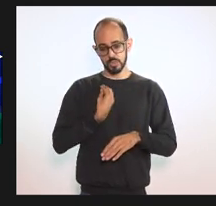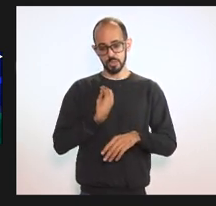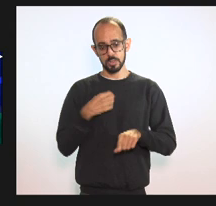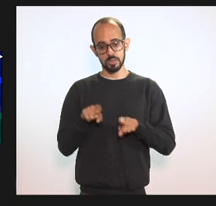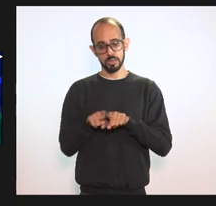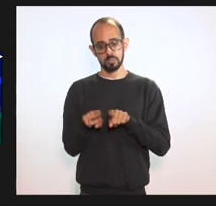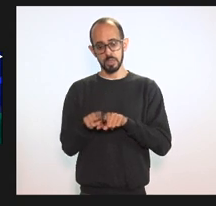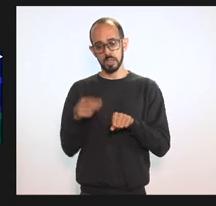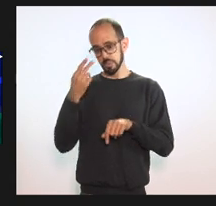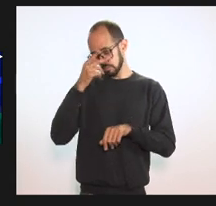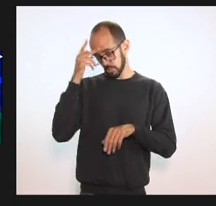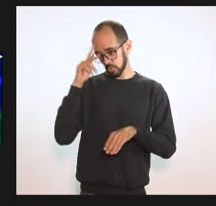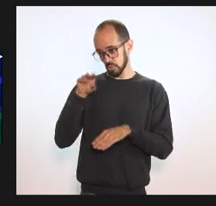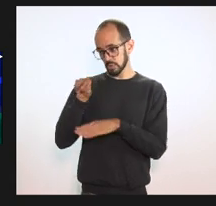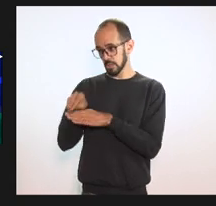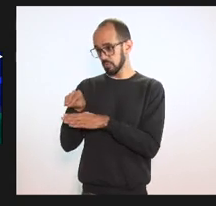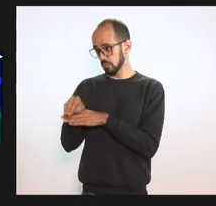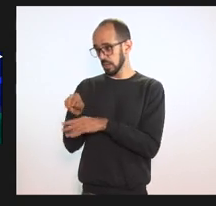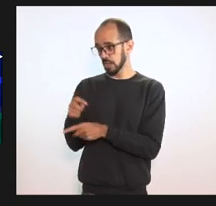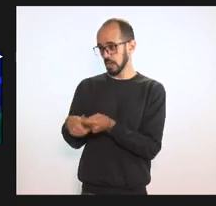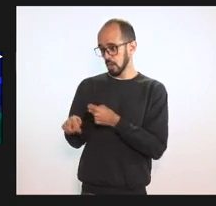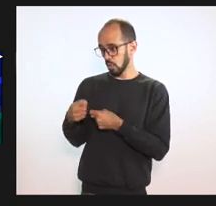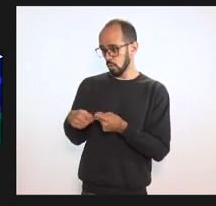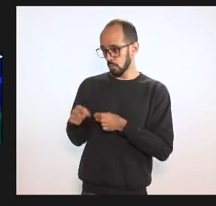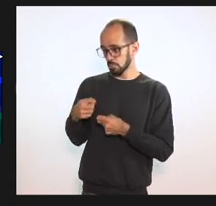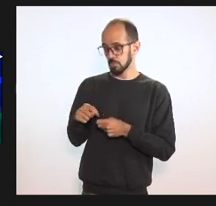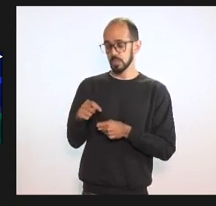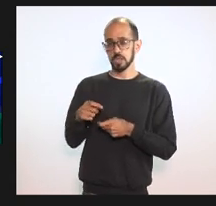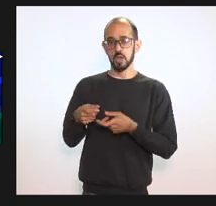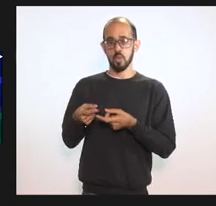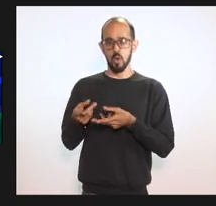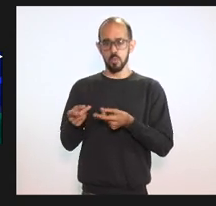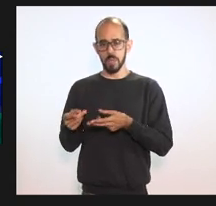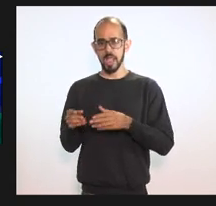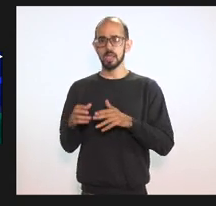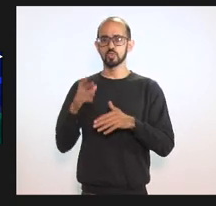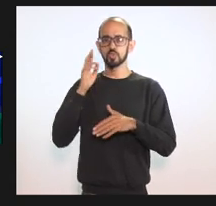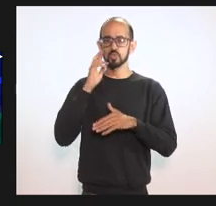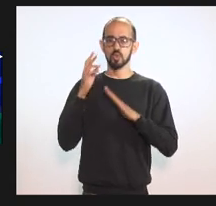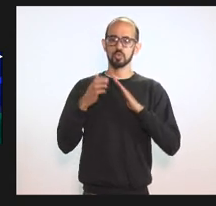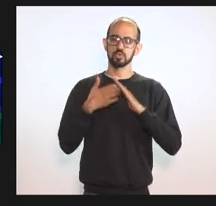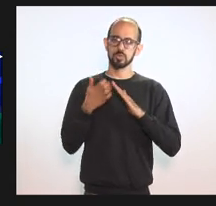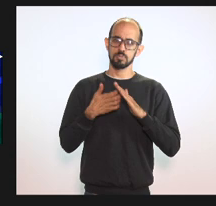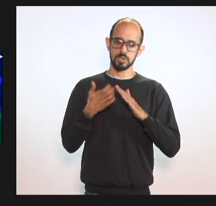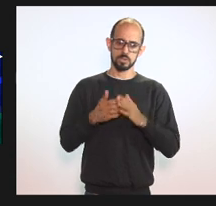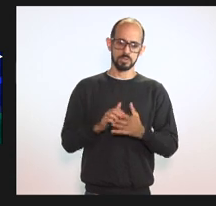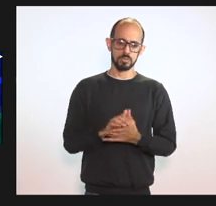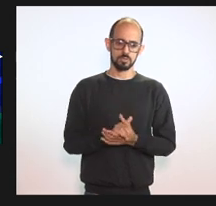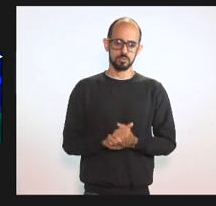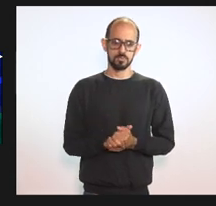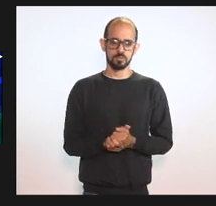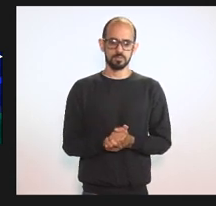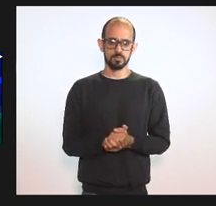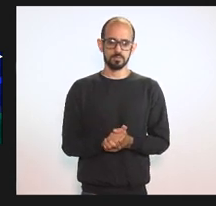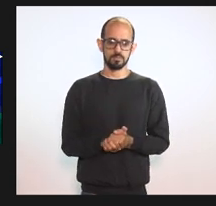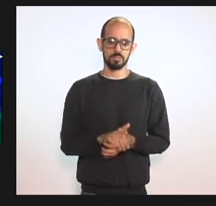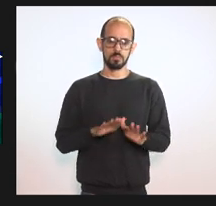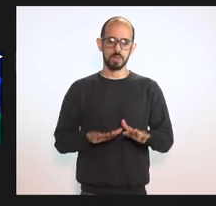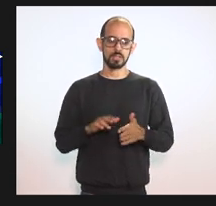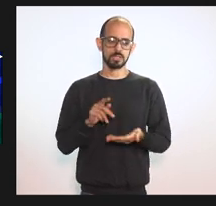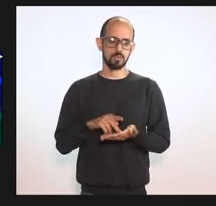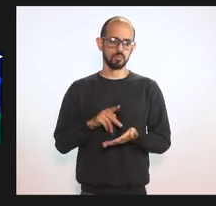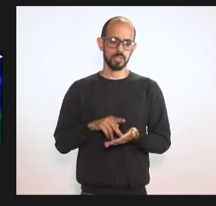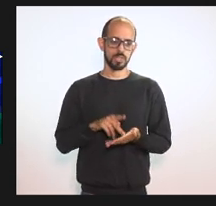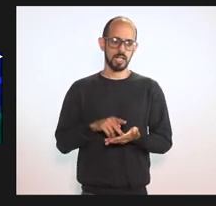que defendem né o comércio empresários o capital na realidade